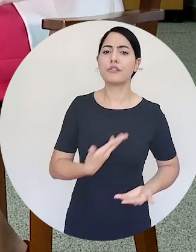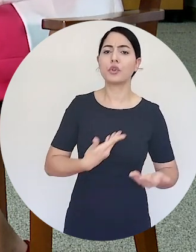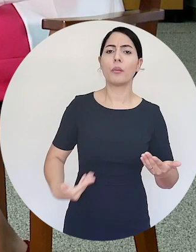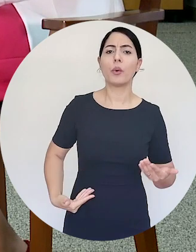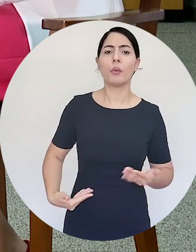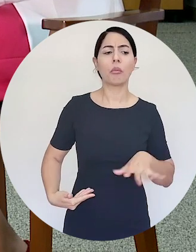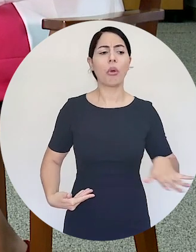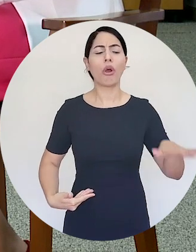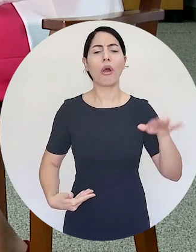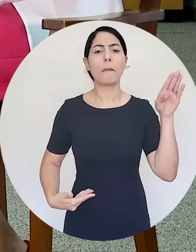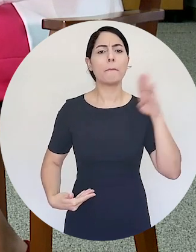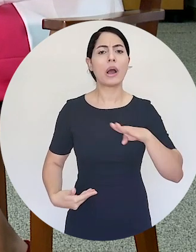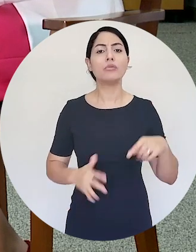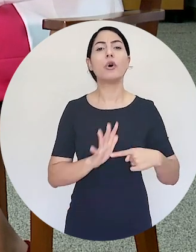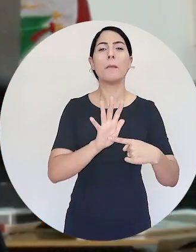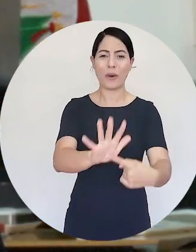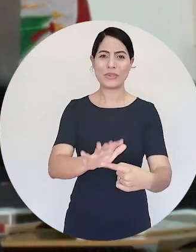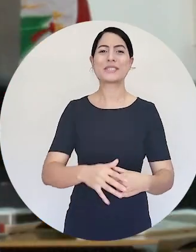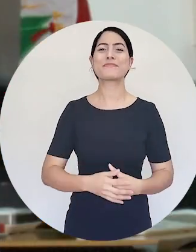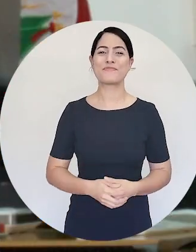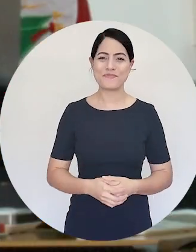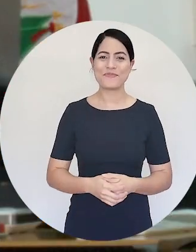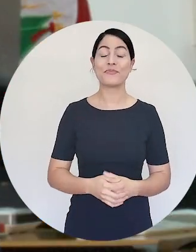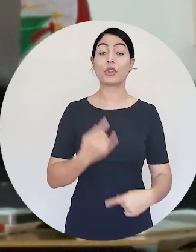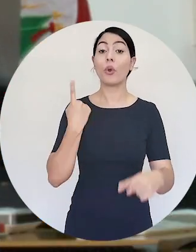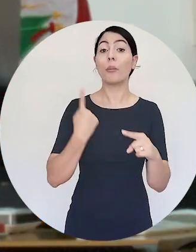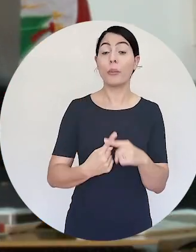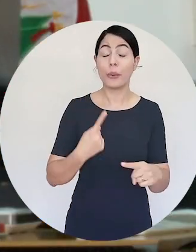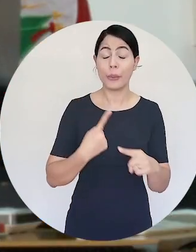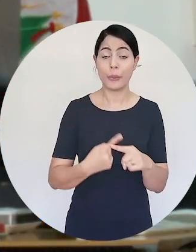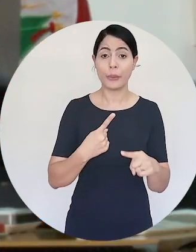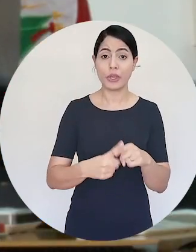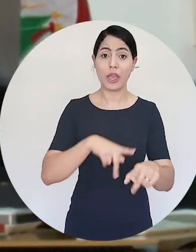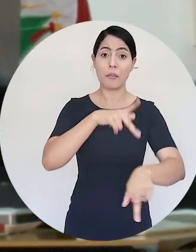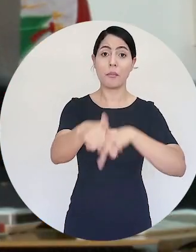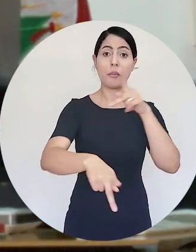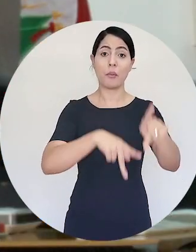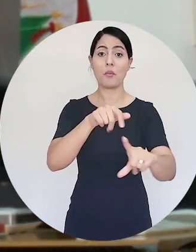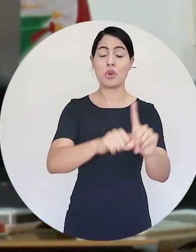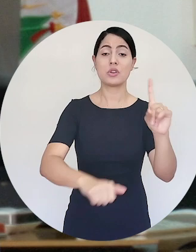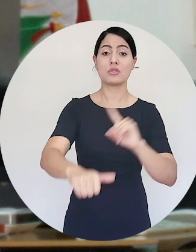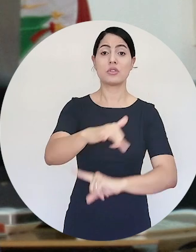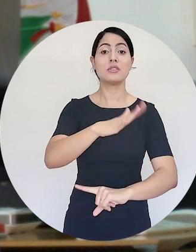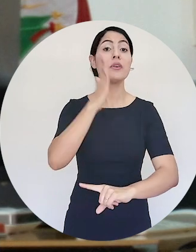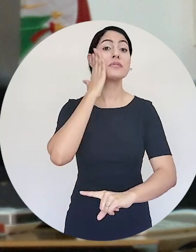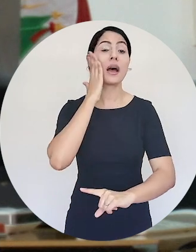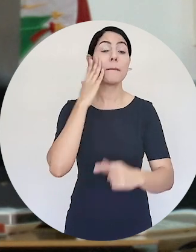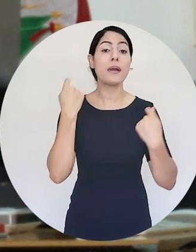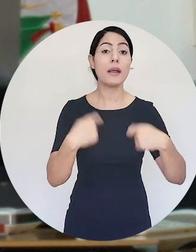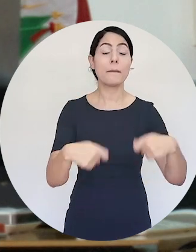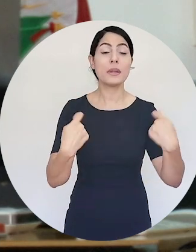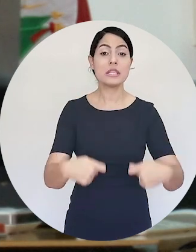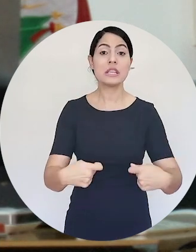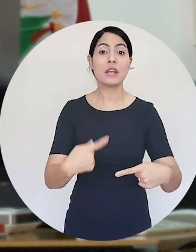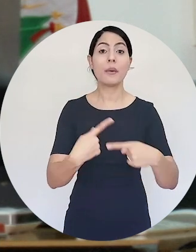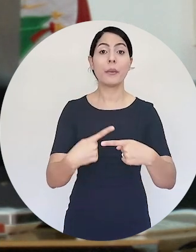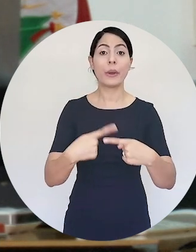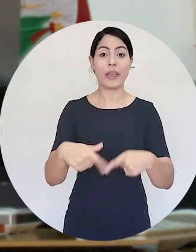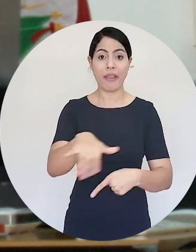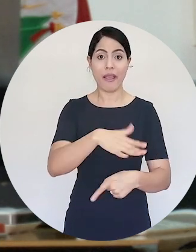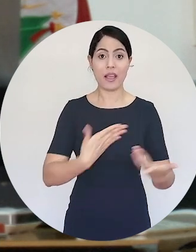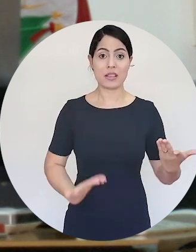maus agentes públicos para a população nessa fase que é fundamental, que é